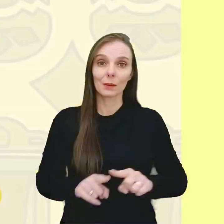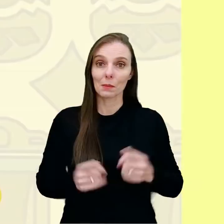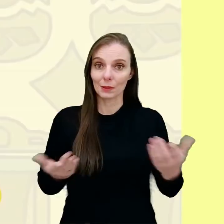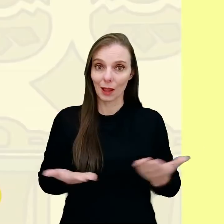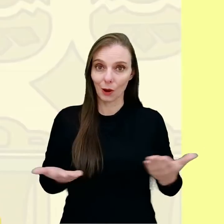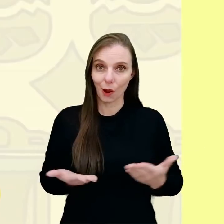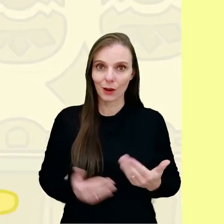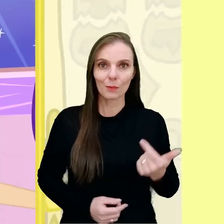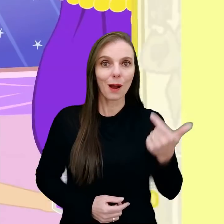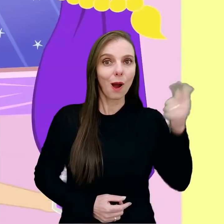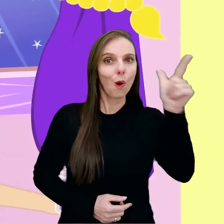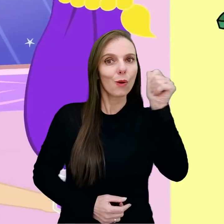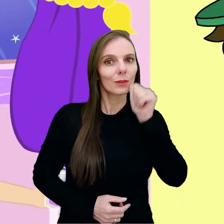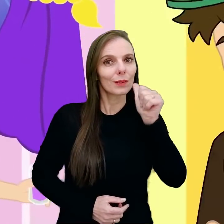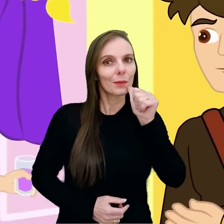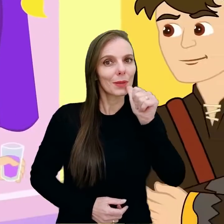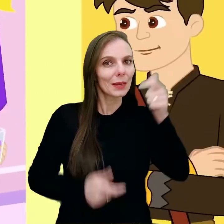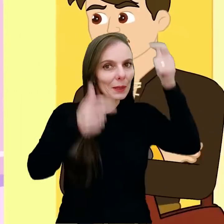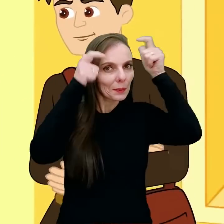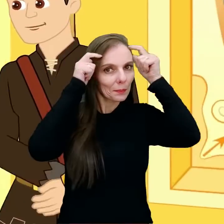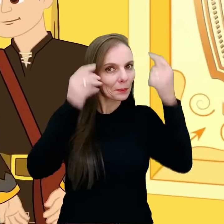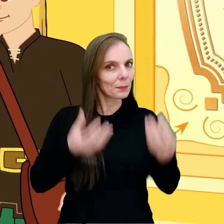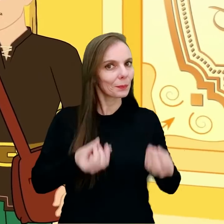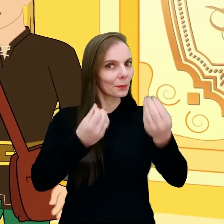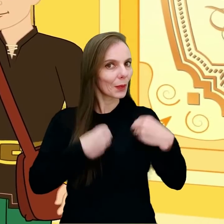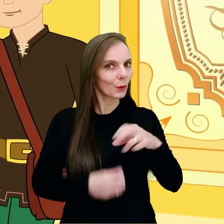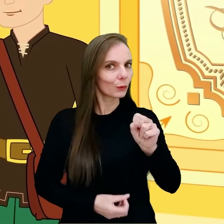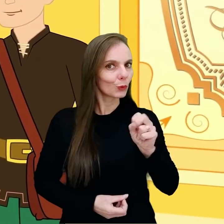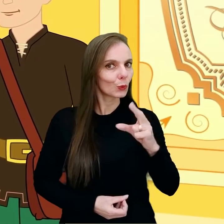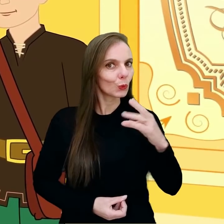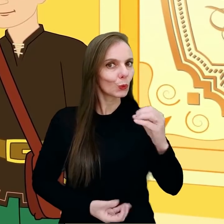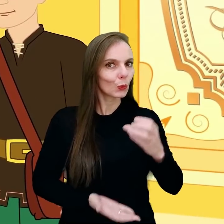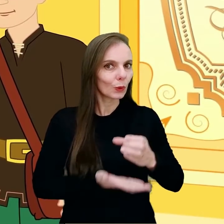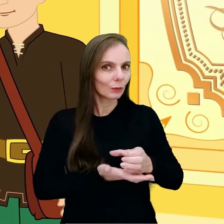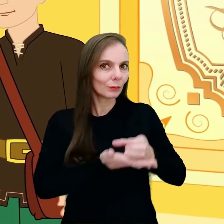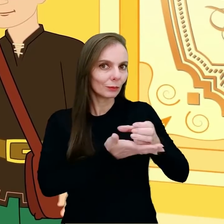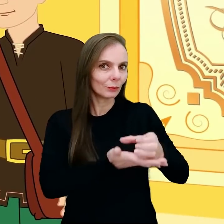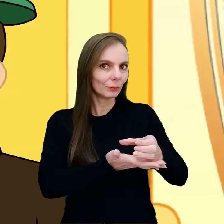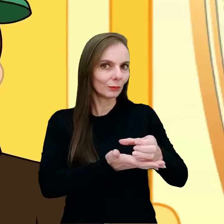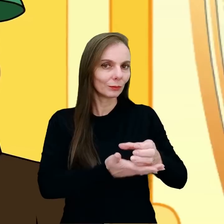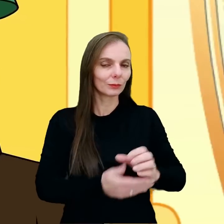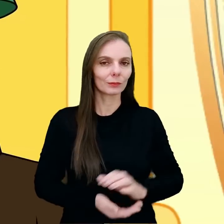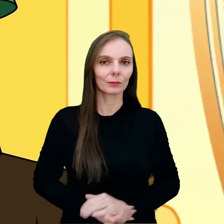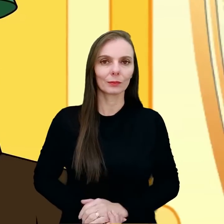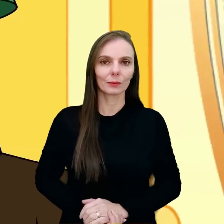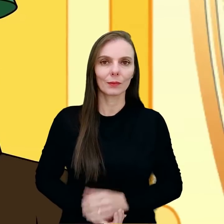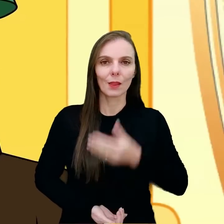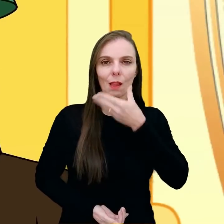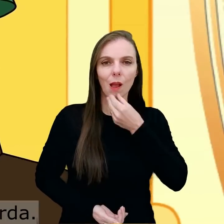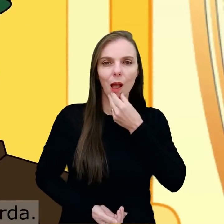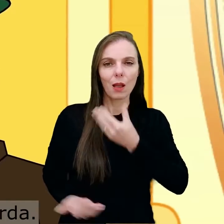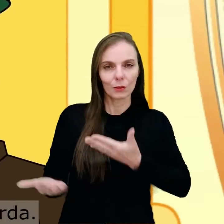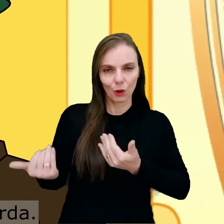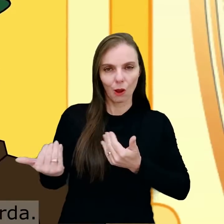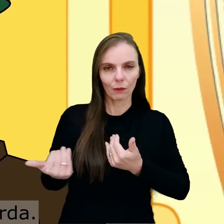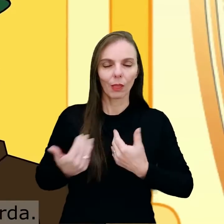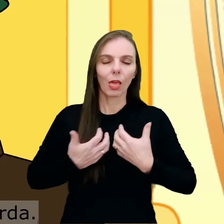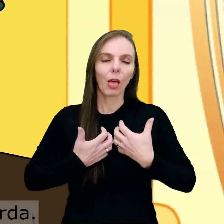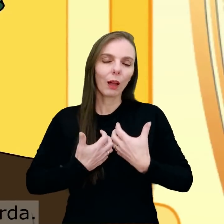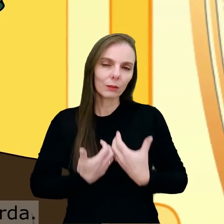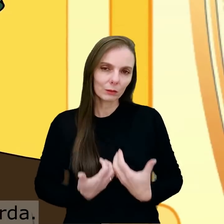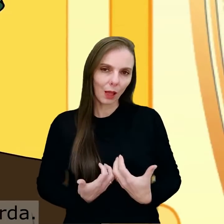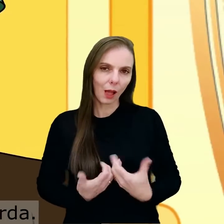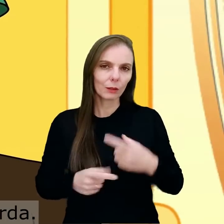Dessa vez, uma outra princesa apareceu com um copo de suco. E o jovem, se sentindo